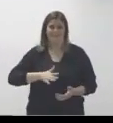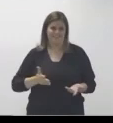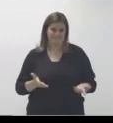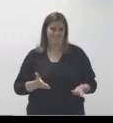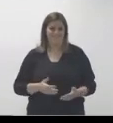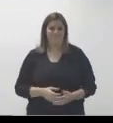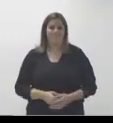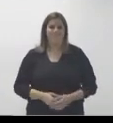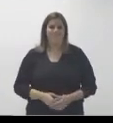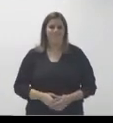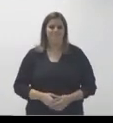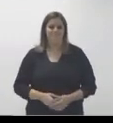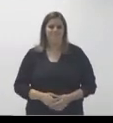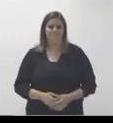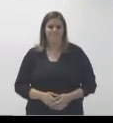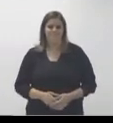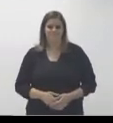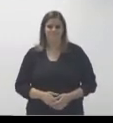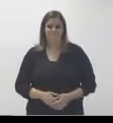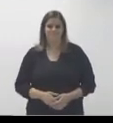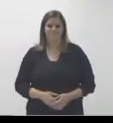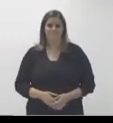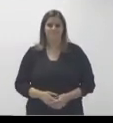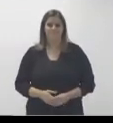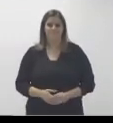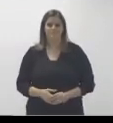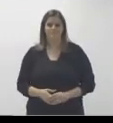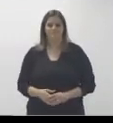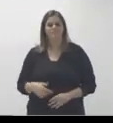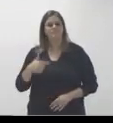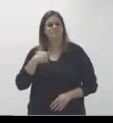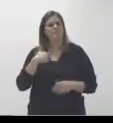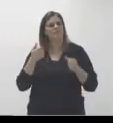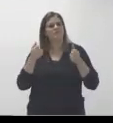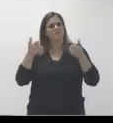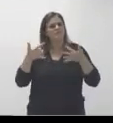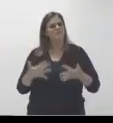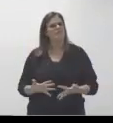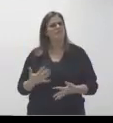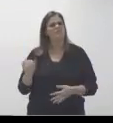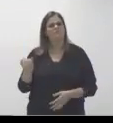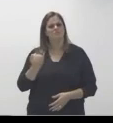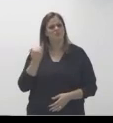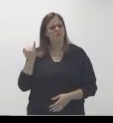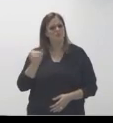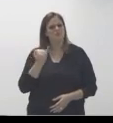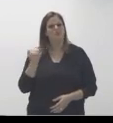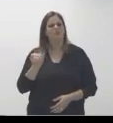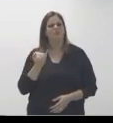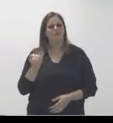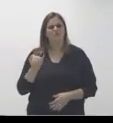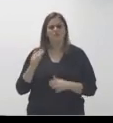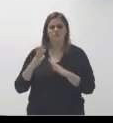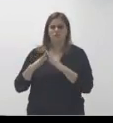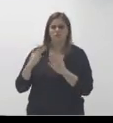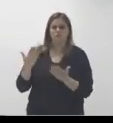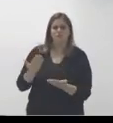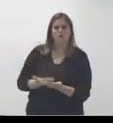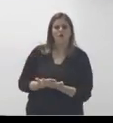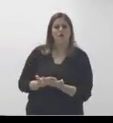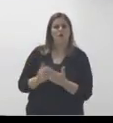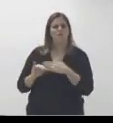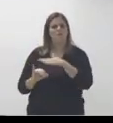mas eu gostaria de iniciar ressaltando esse papel fundamental das instituições escolares porque